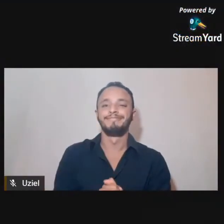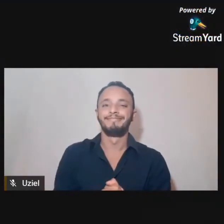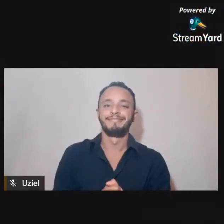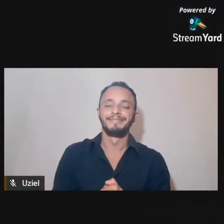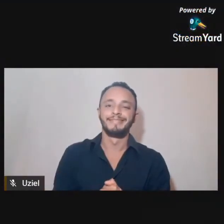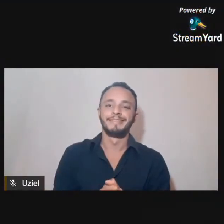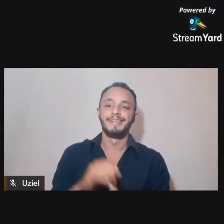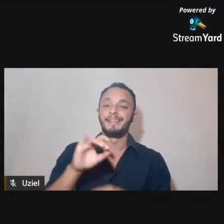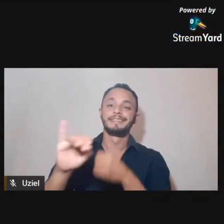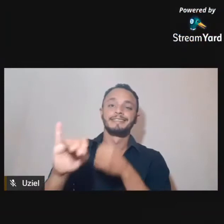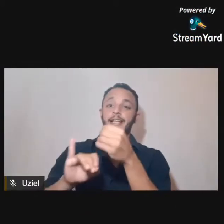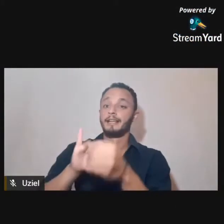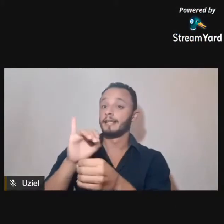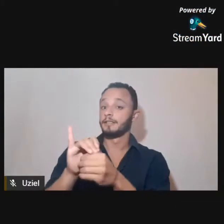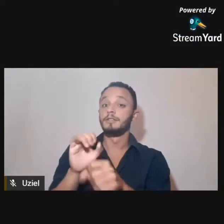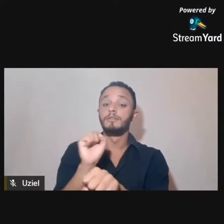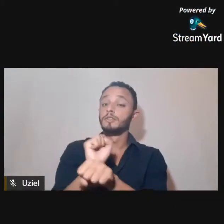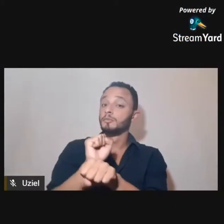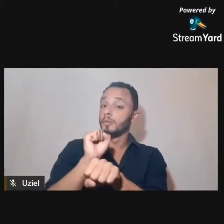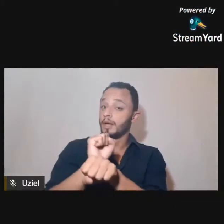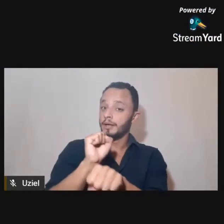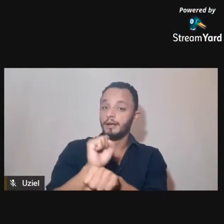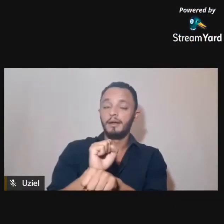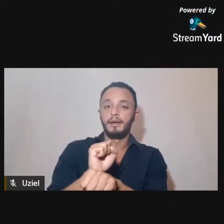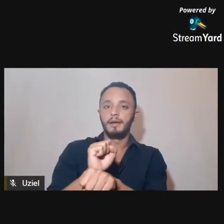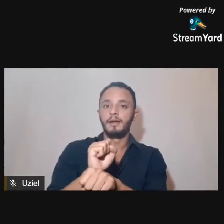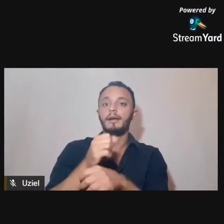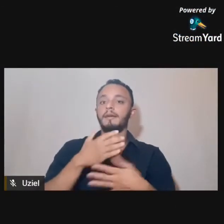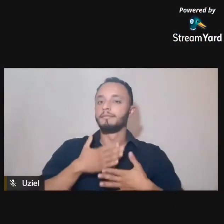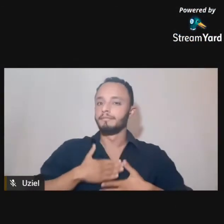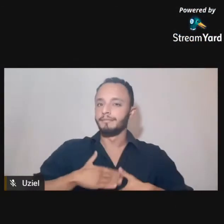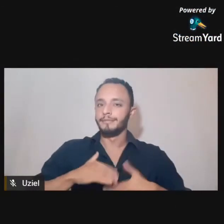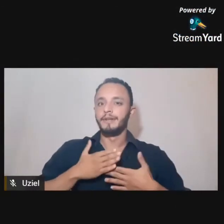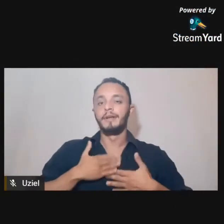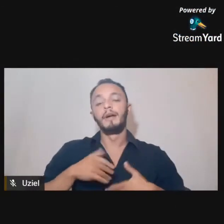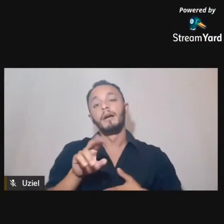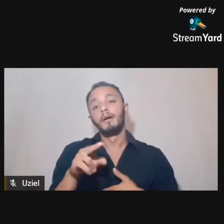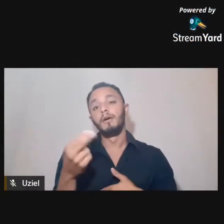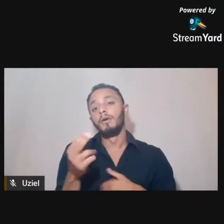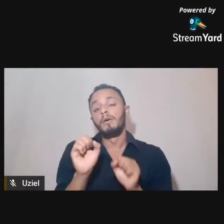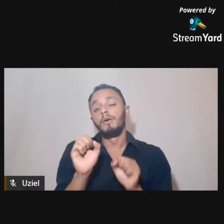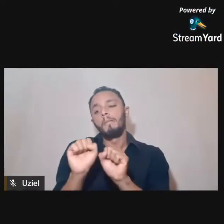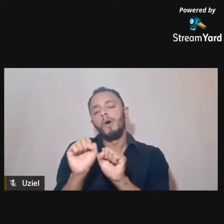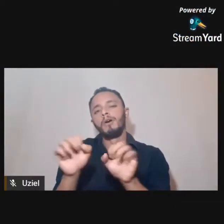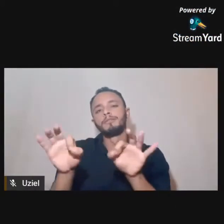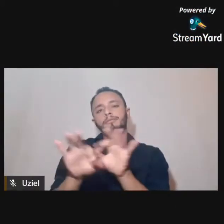Eu vou guardar aqui a produção mais uma vez para ver se a gente encerra, ou que a gente continua.